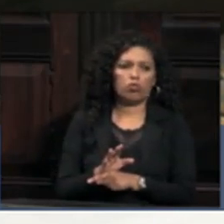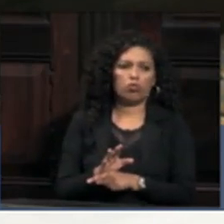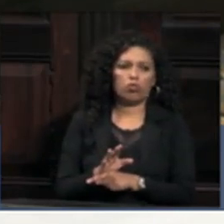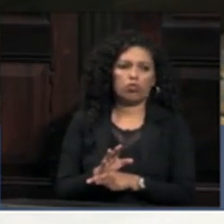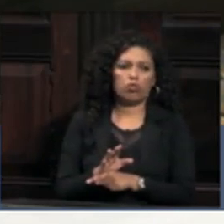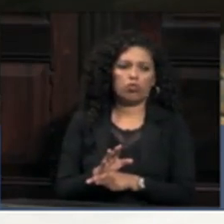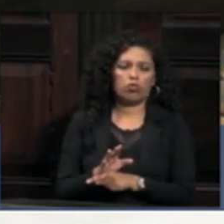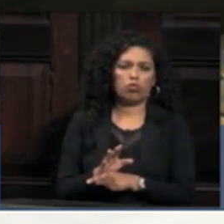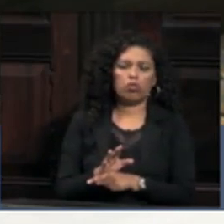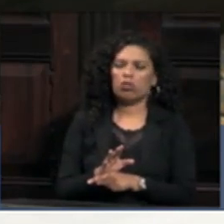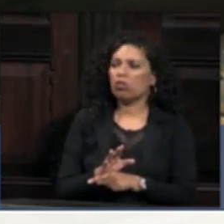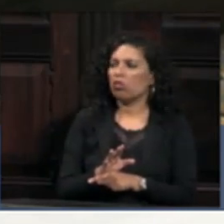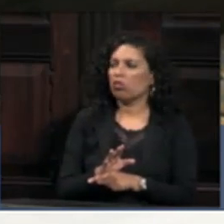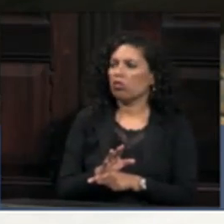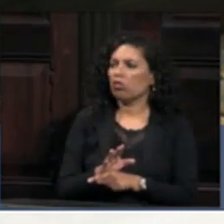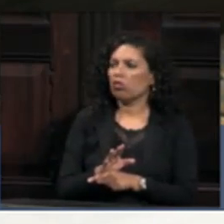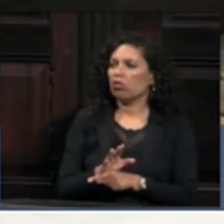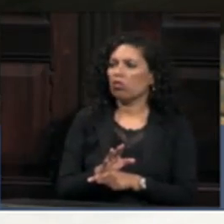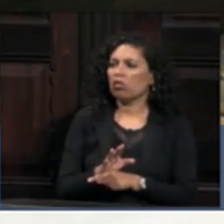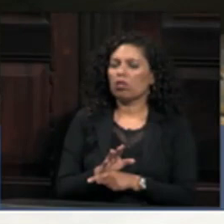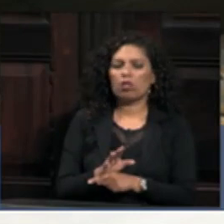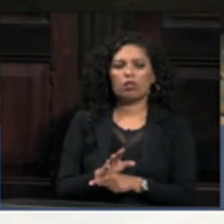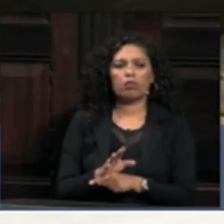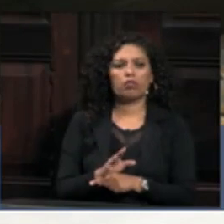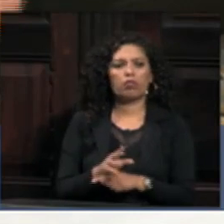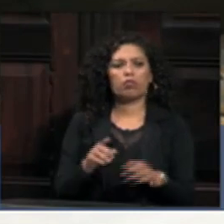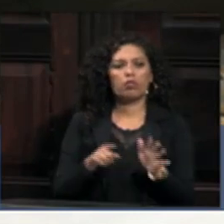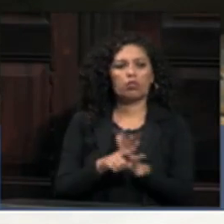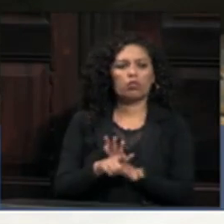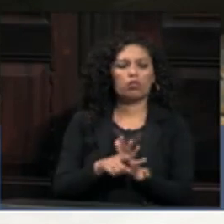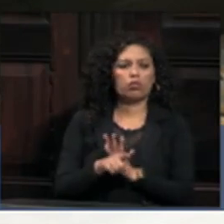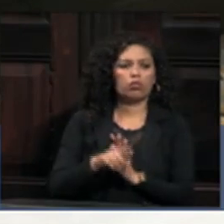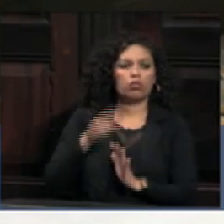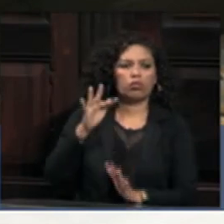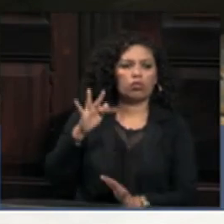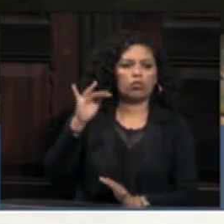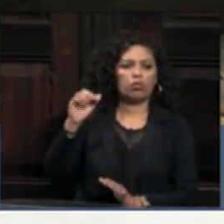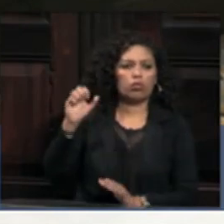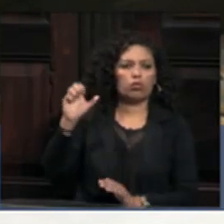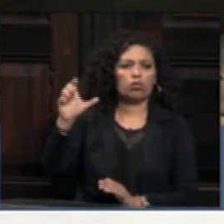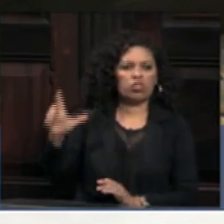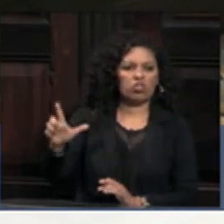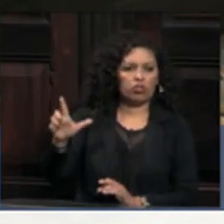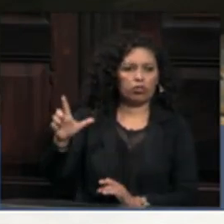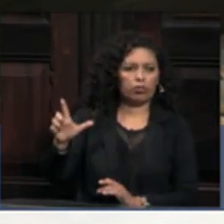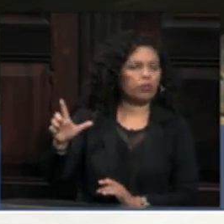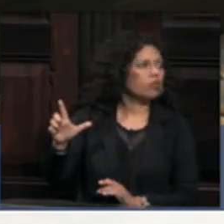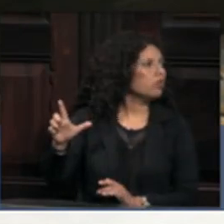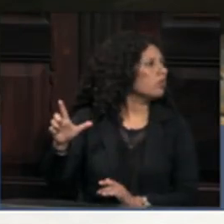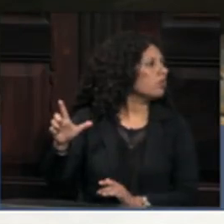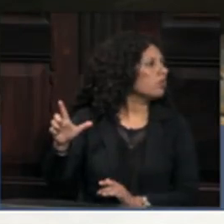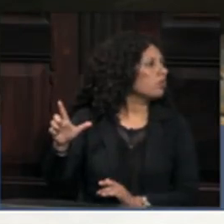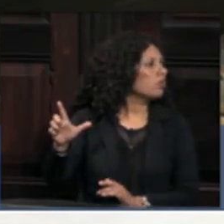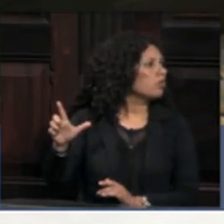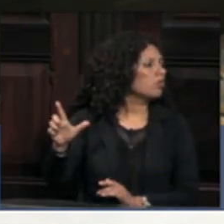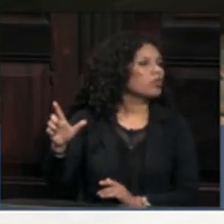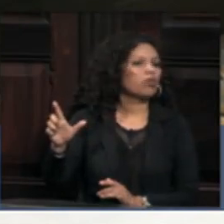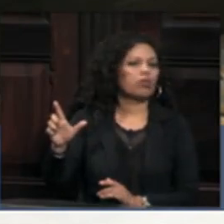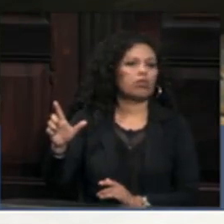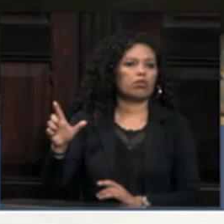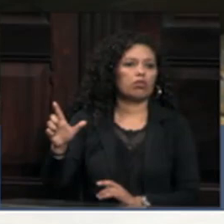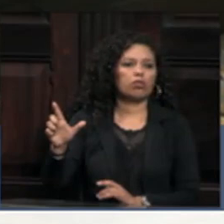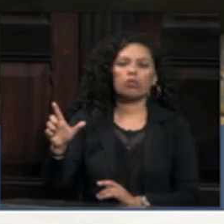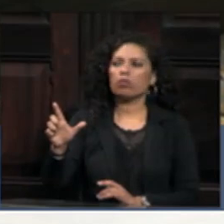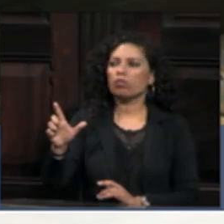nosso conhecimento. A finalidade do incentivo. Se gerou emprego, quais foram os benefícios para o Estado, etc. Mas